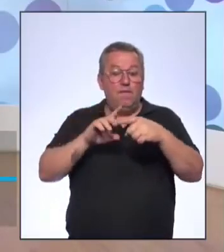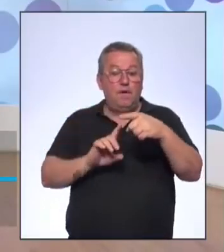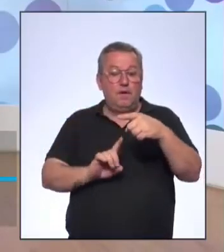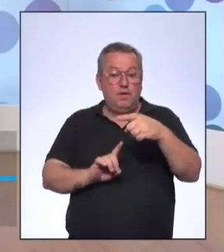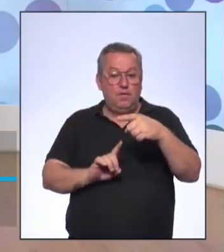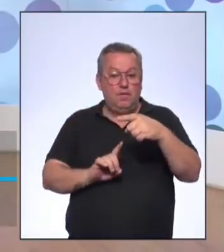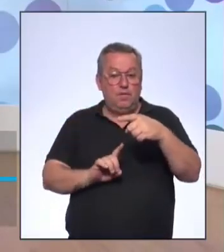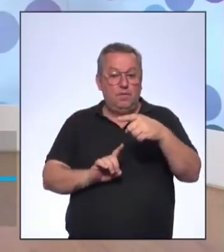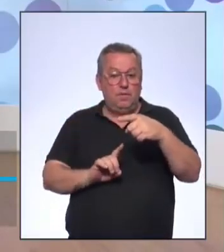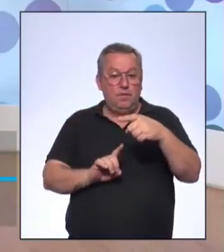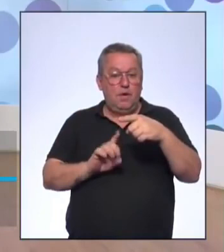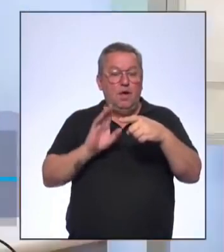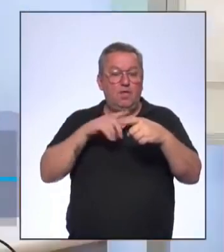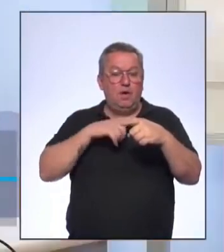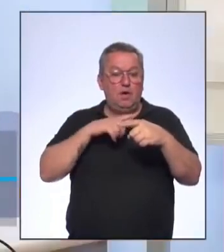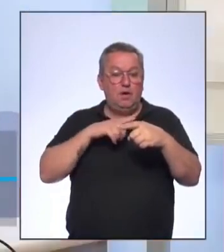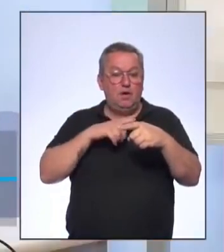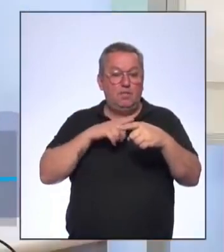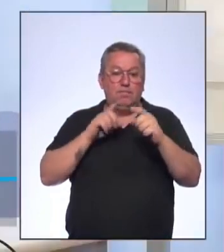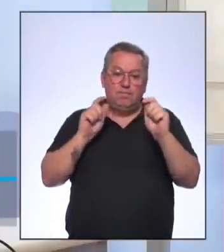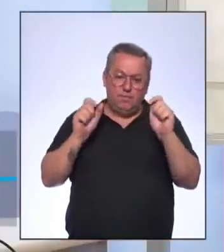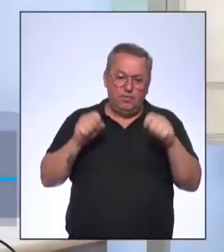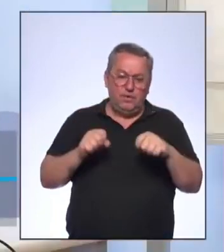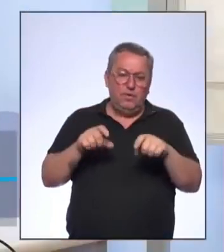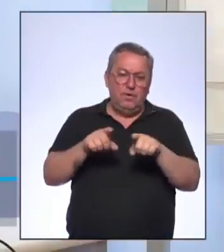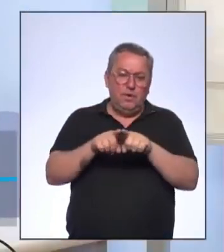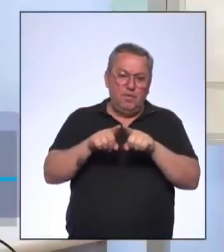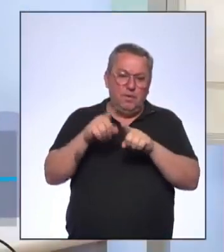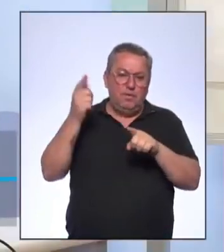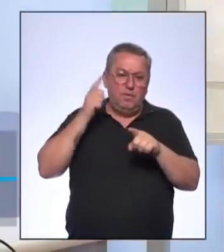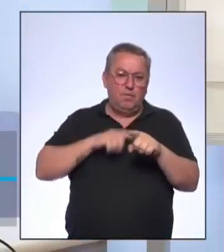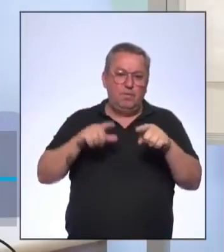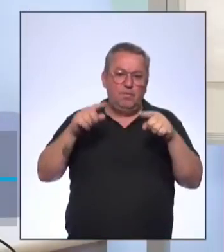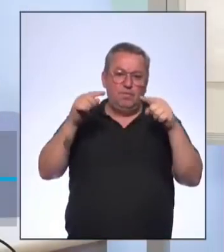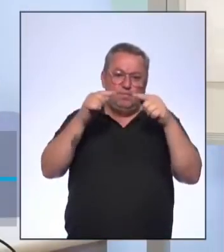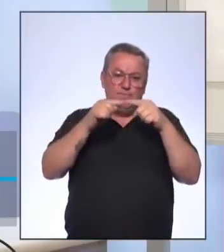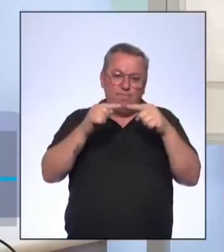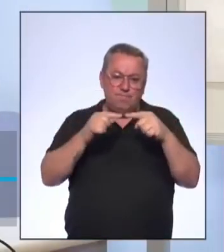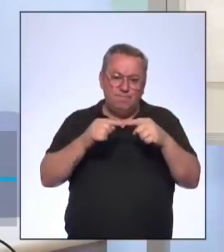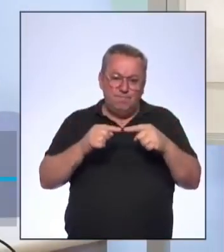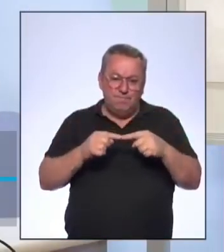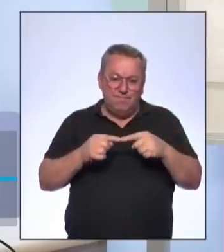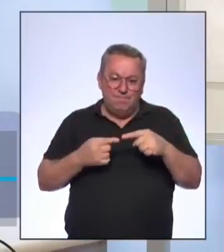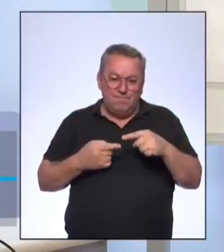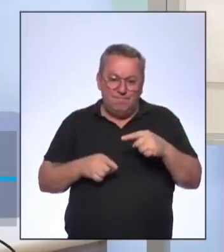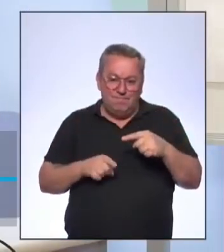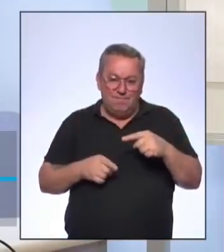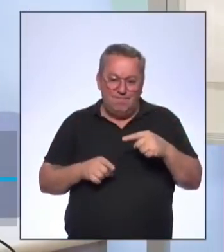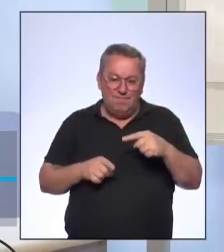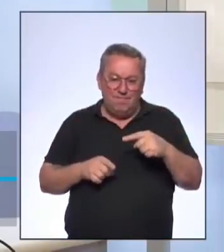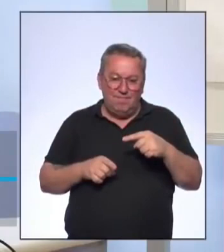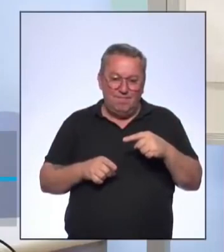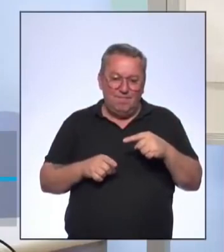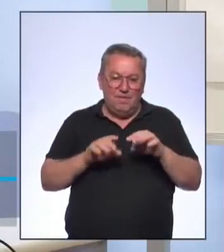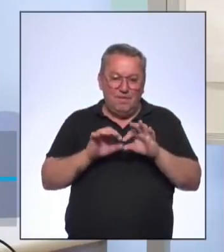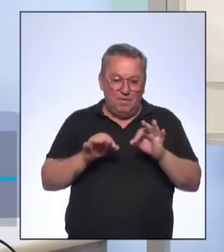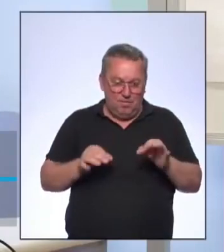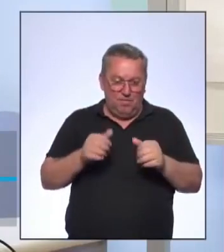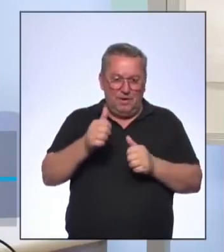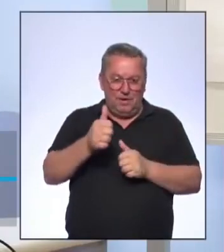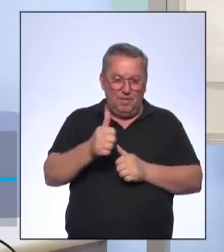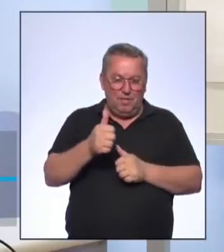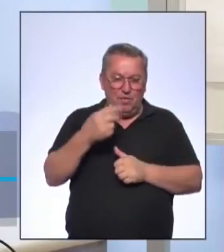olhem a fração e já tentem, se possível, claro, se vocês conseguirem, já acha a fração irredutível, né? Simplifiquem essa